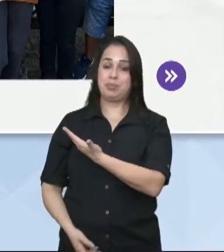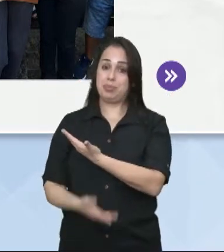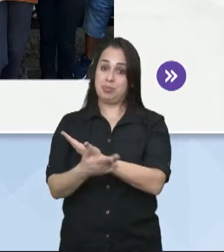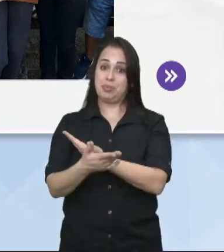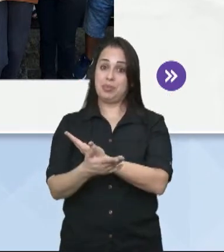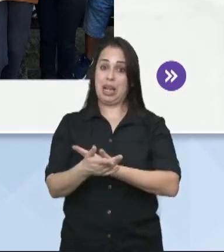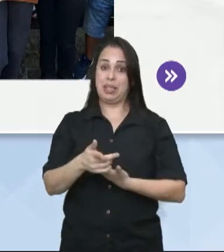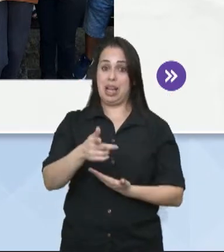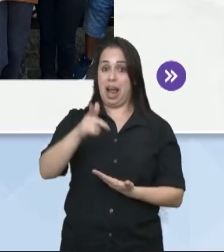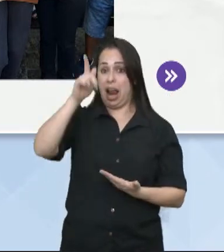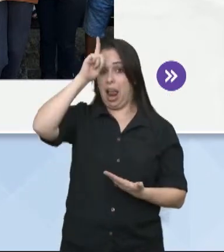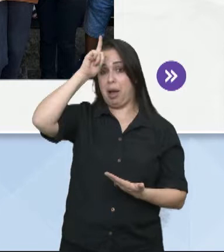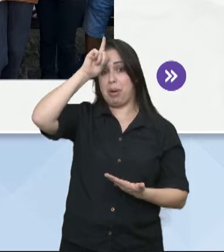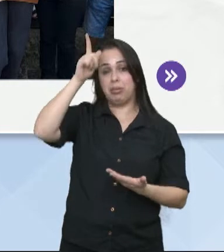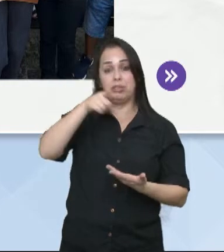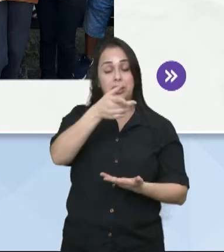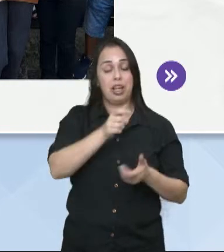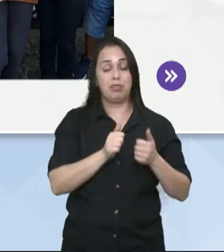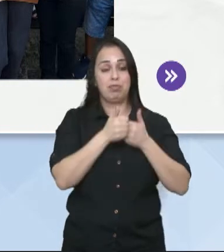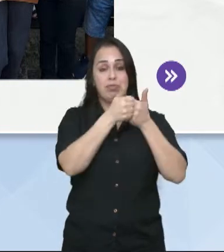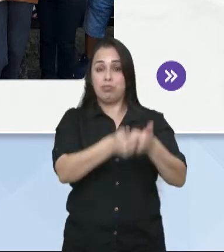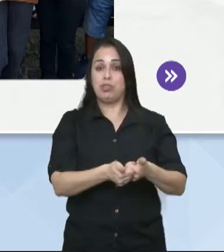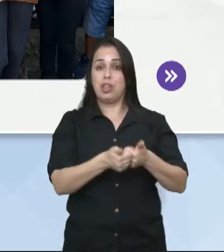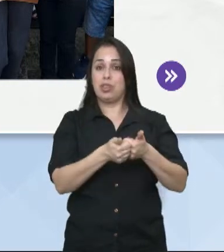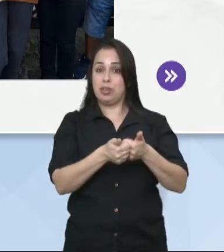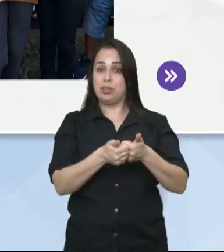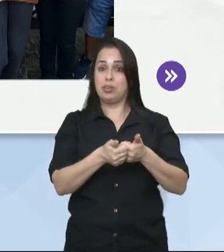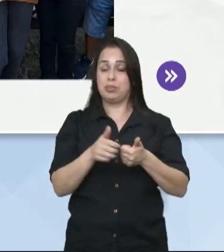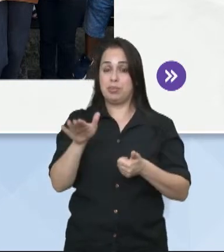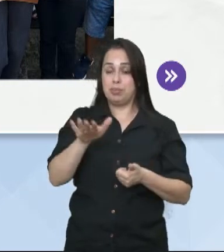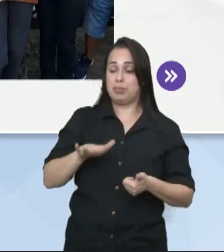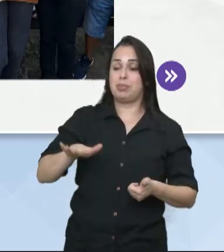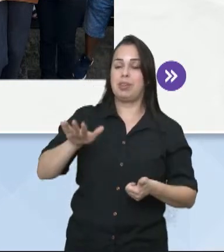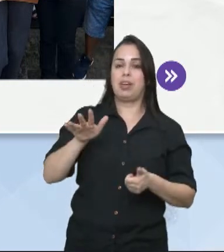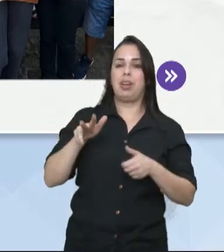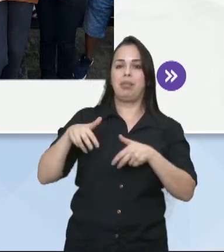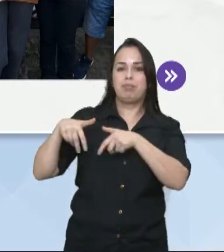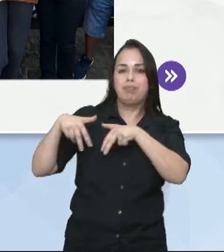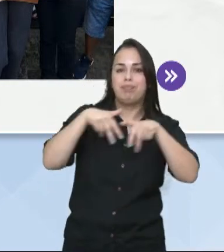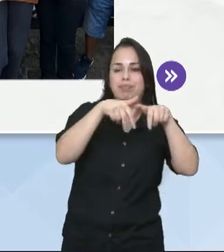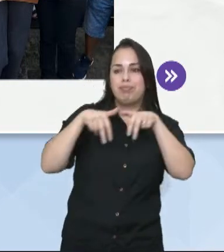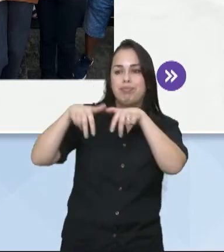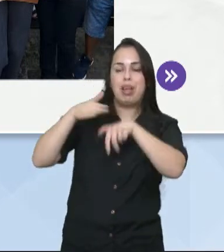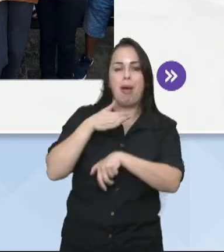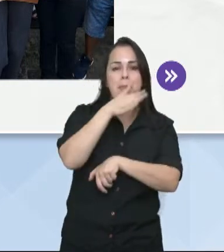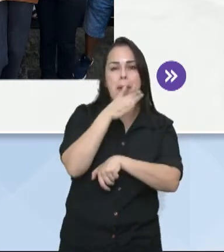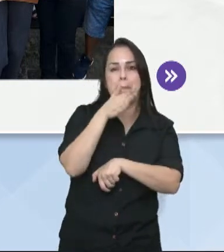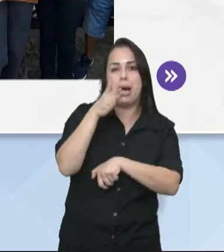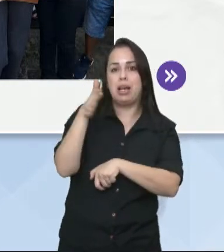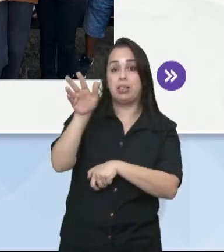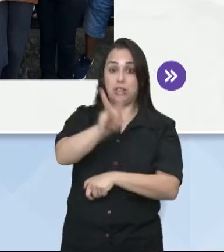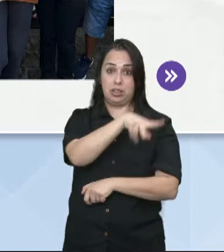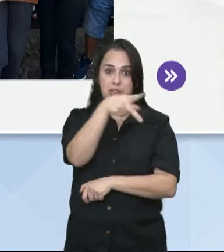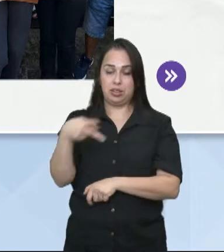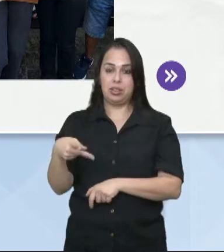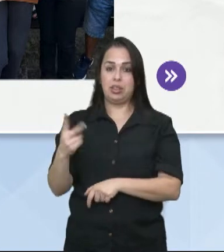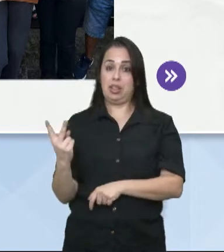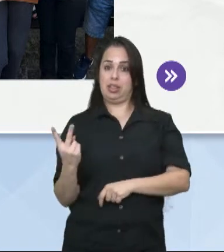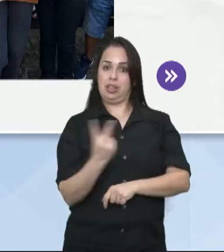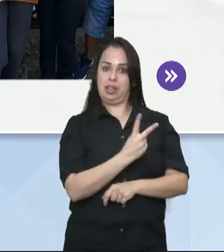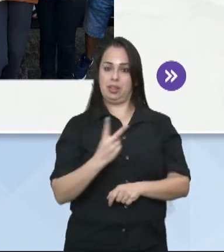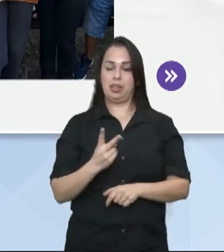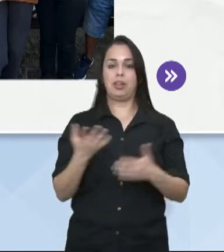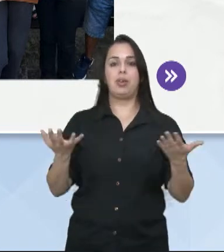que acompanhou essa caminhada do Vale do Paraíba, da Estela e da Lu Alckmin, quero